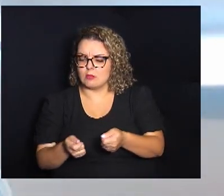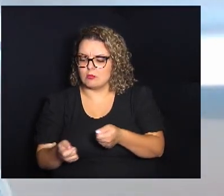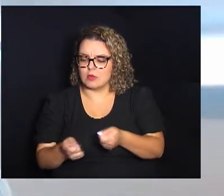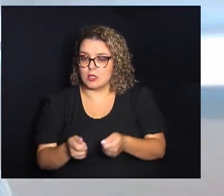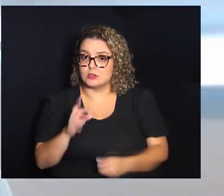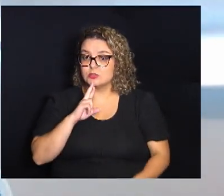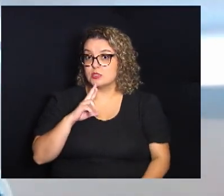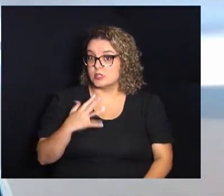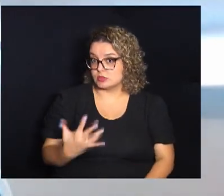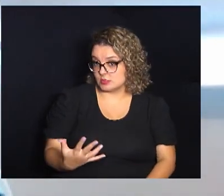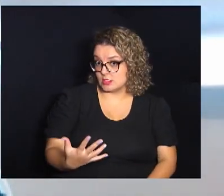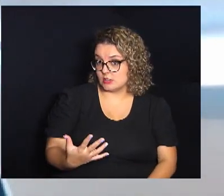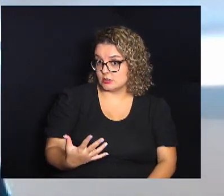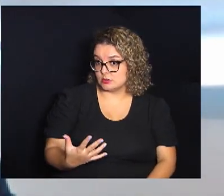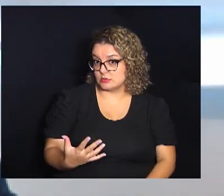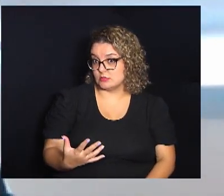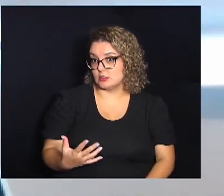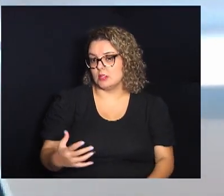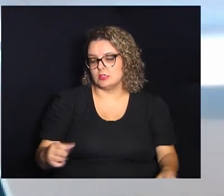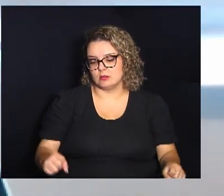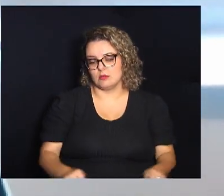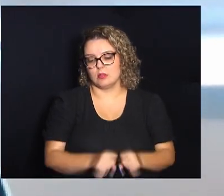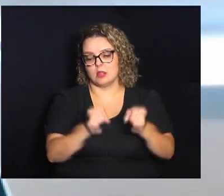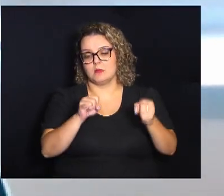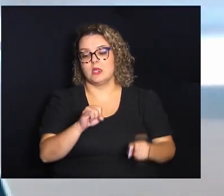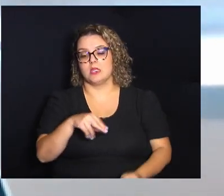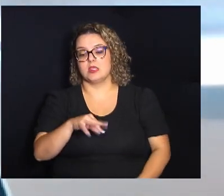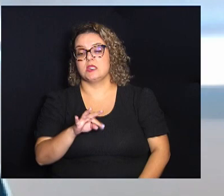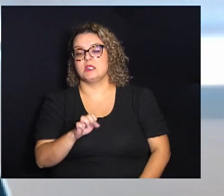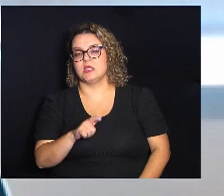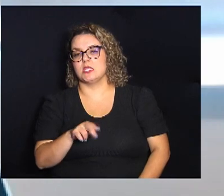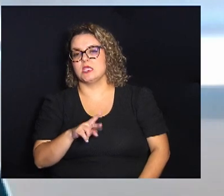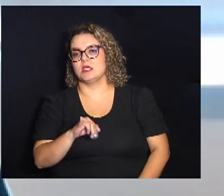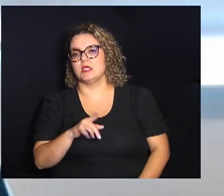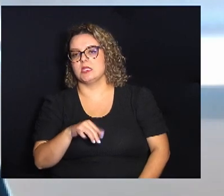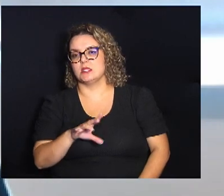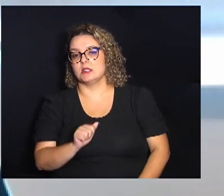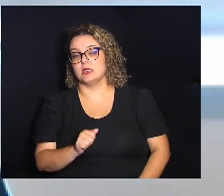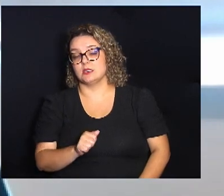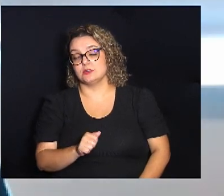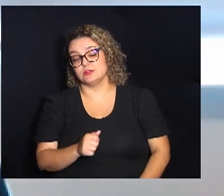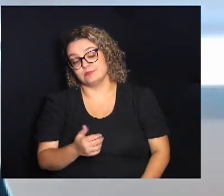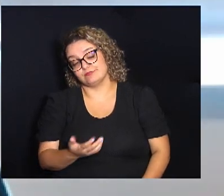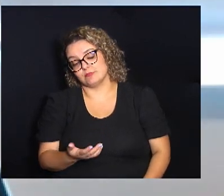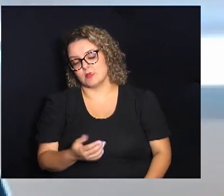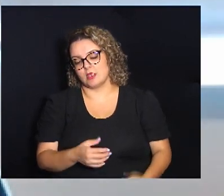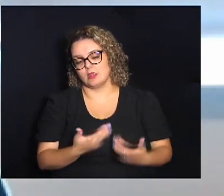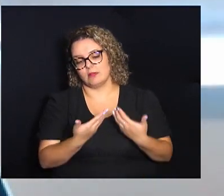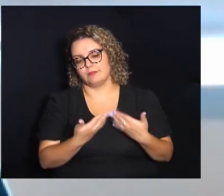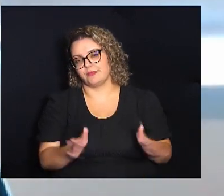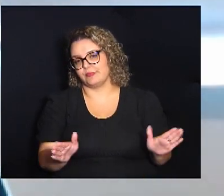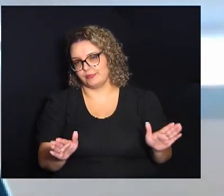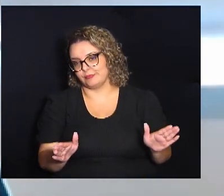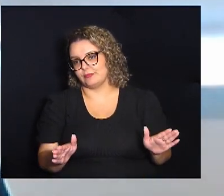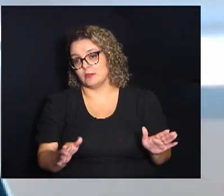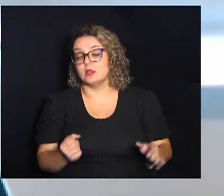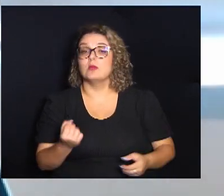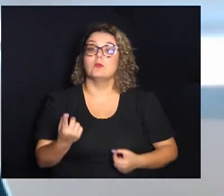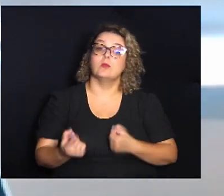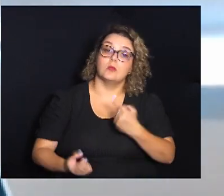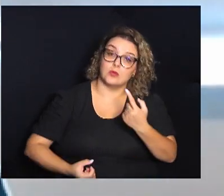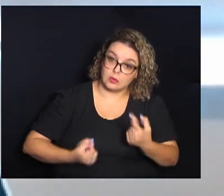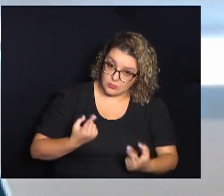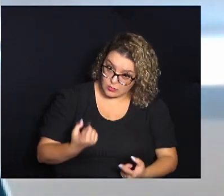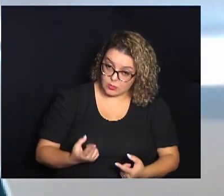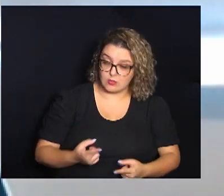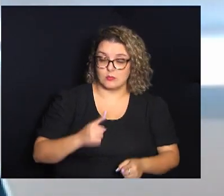resultado, você quebra a integridade do esporte e o espírito dele se esvai, né? Então é por isso que há algumas proibições